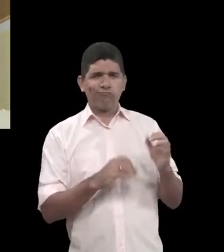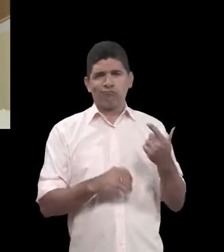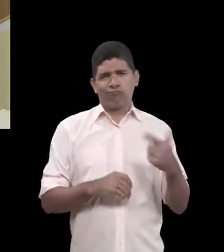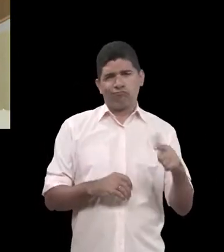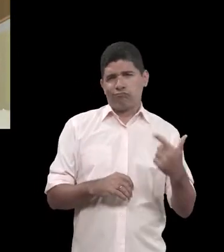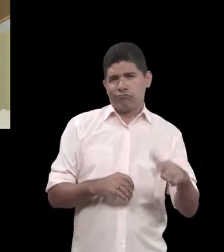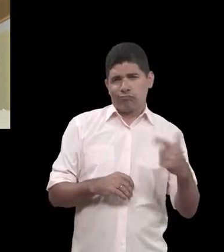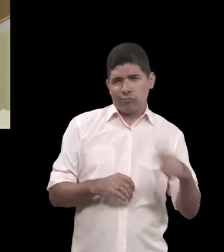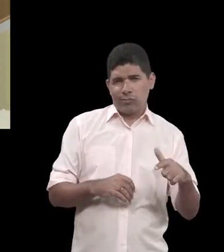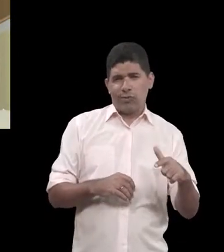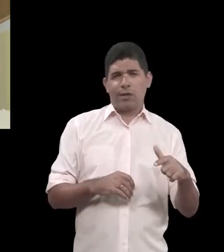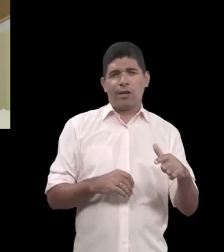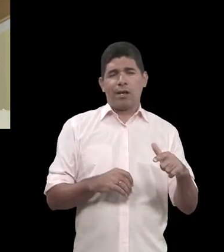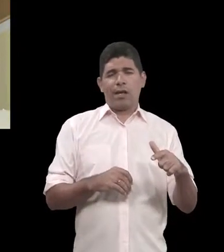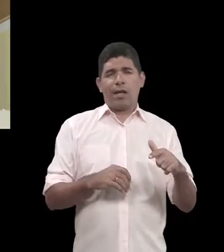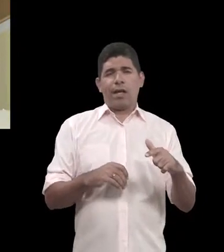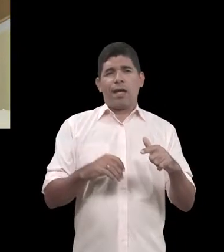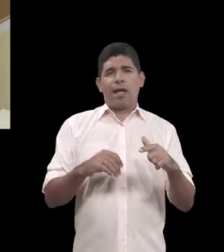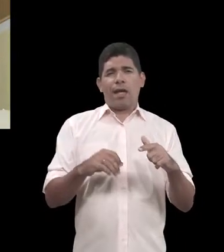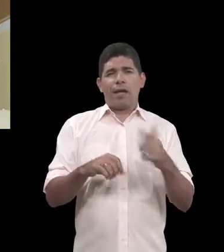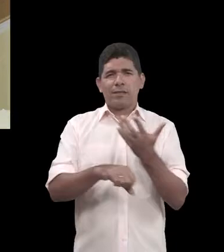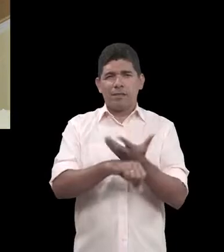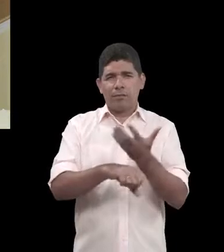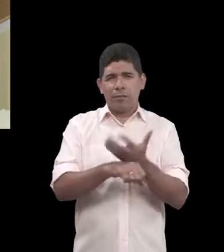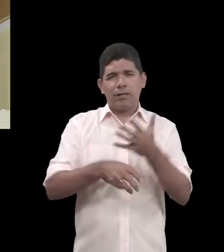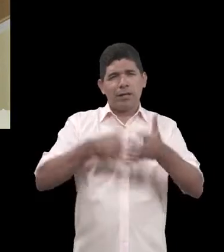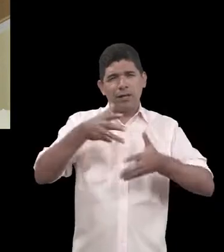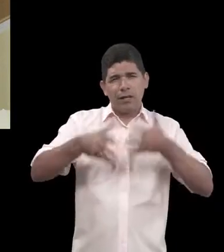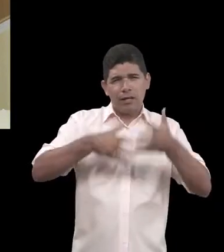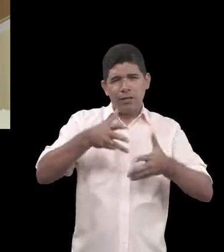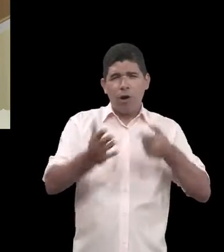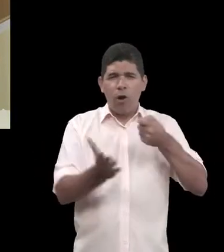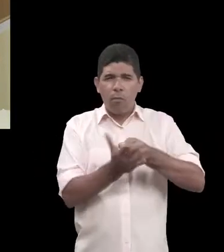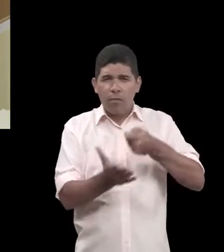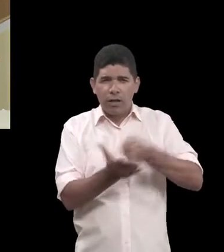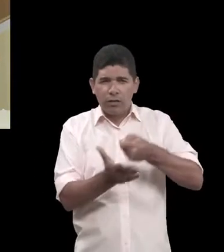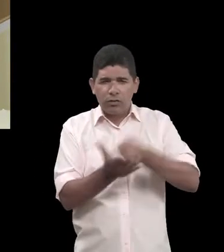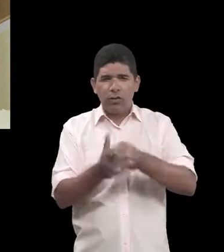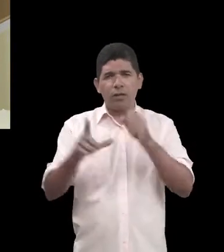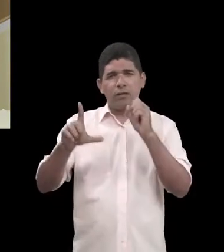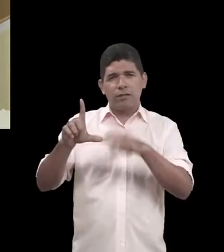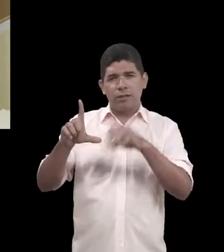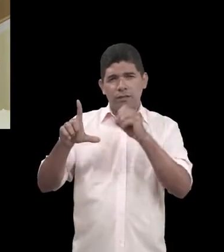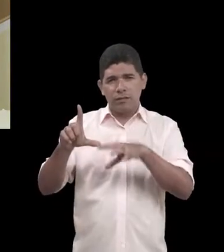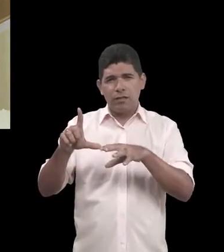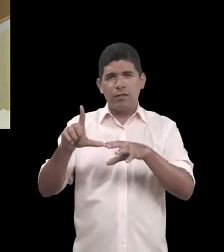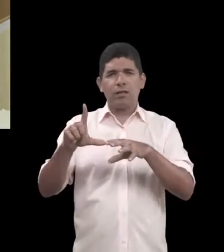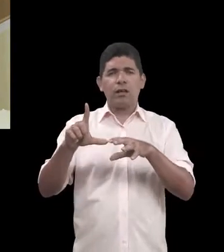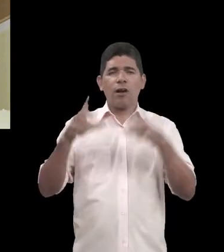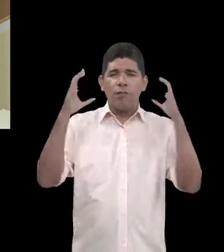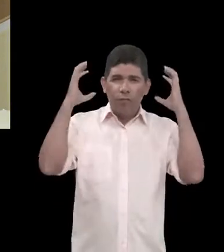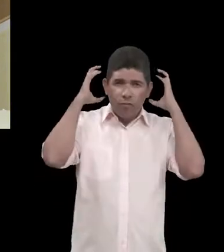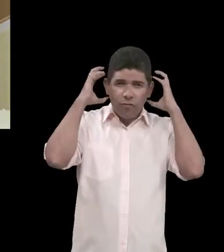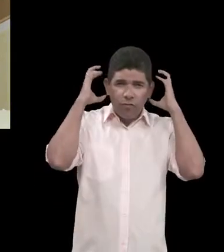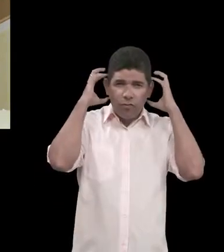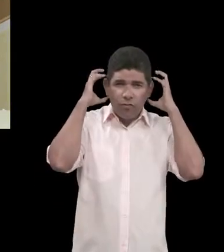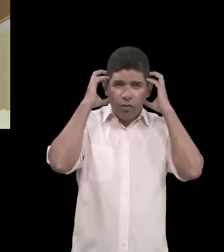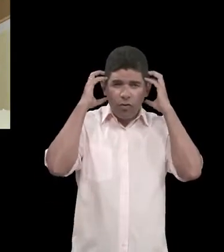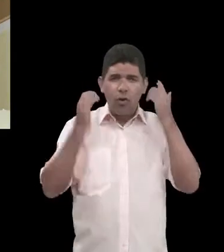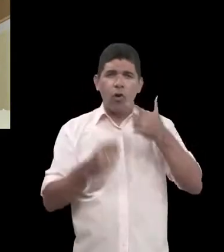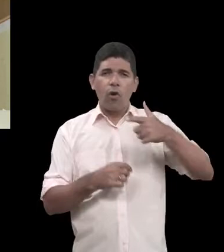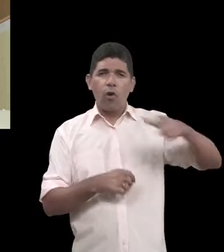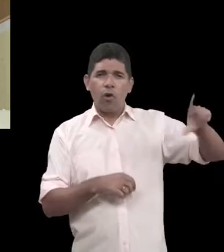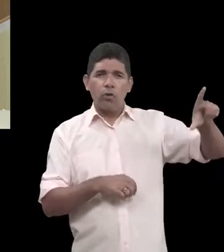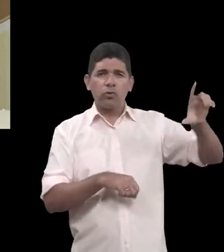obrigatórias em licenciaturas. E no curso de Hoje em dia são No curso de fono também, mas os outros cursos eles ofertam como optativo ou algo do